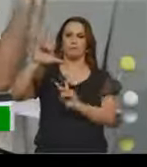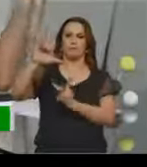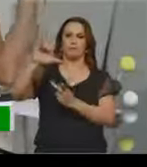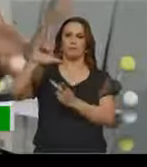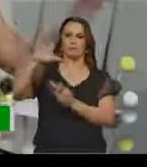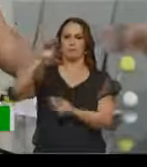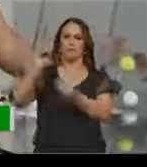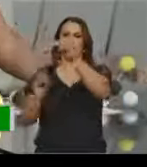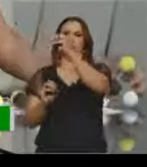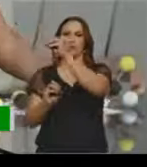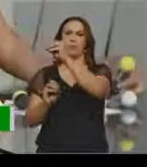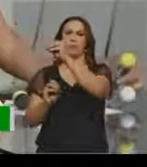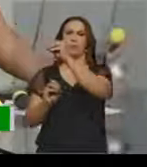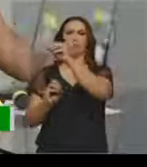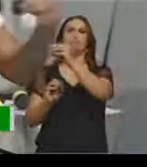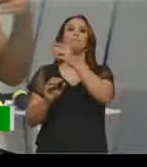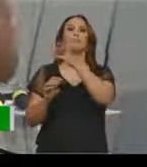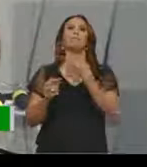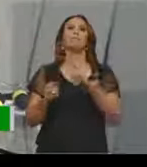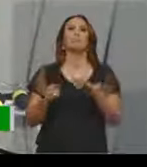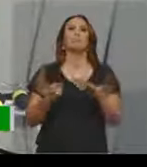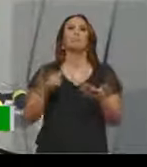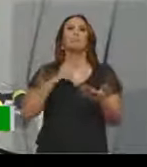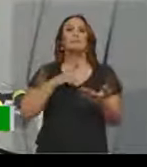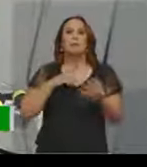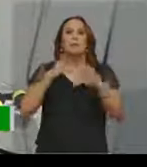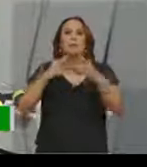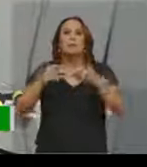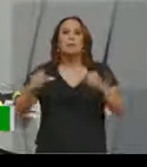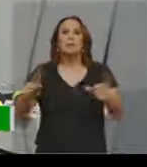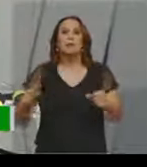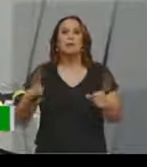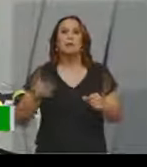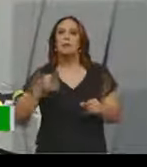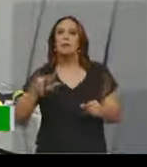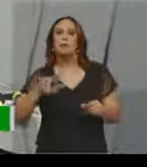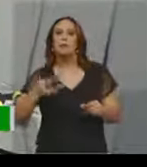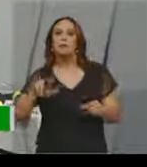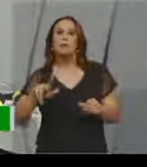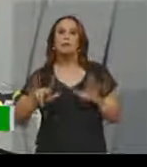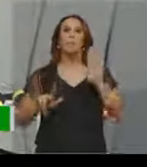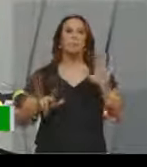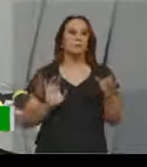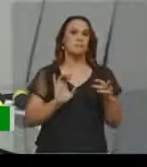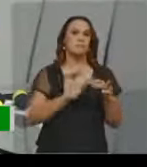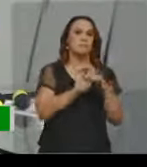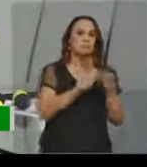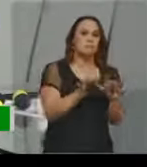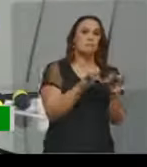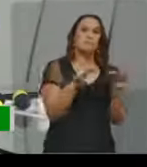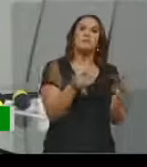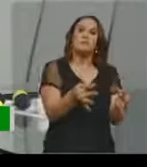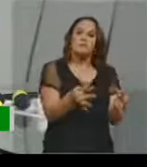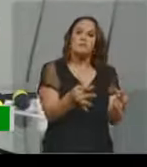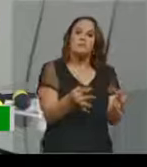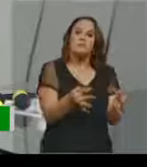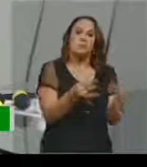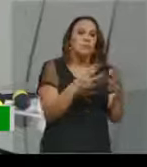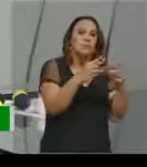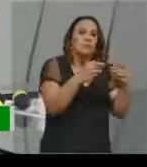diferentes. Enquanto que na ligação simples, ela representa a mesma substância, justamente por conta